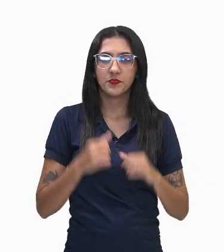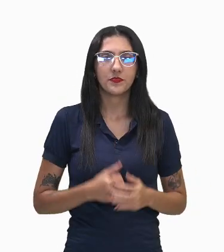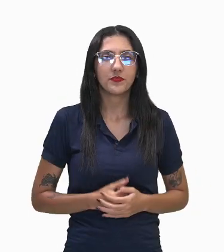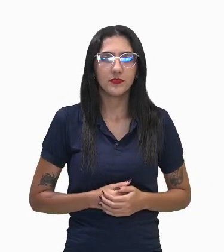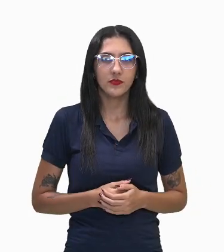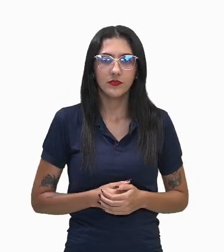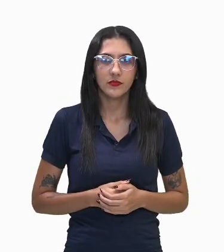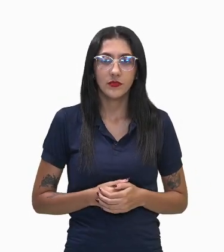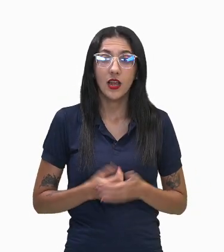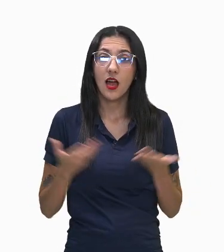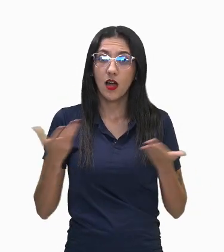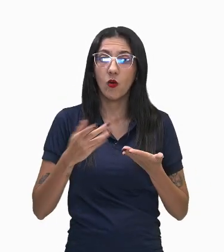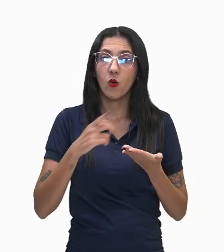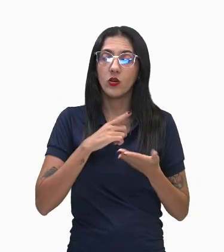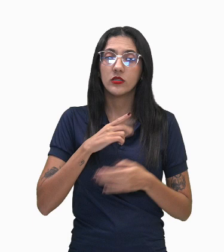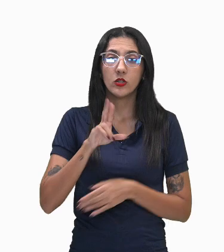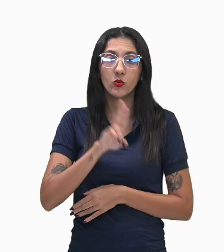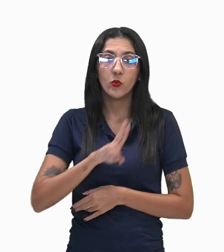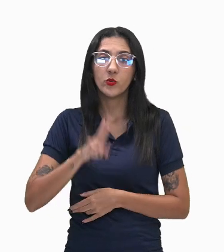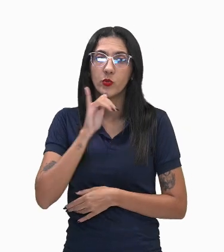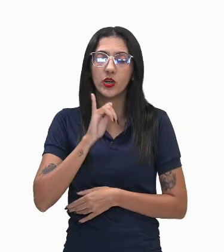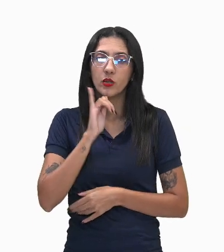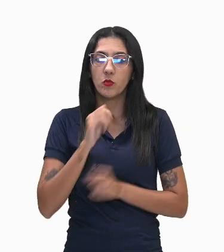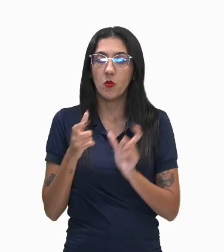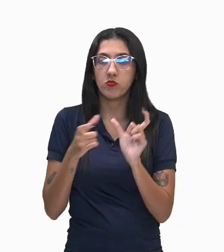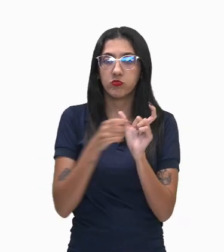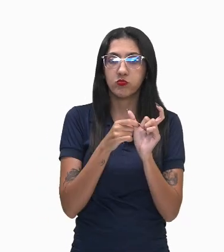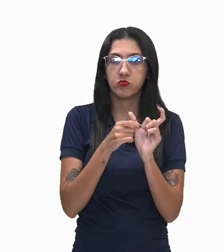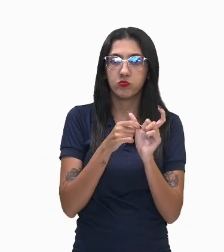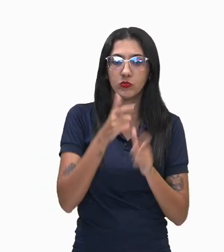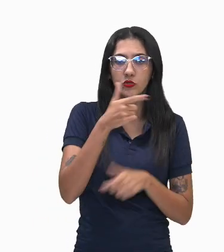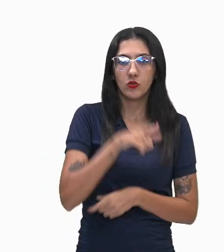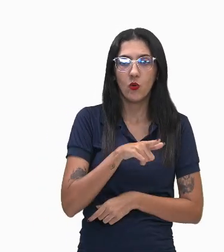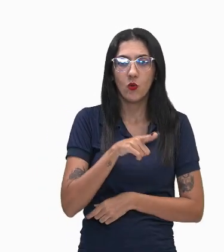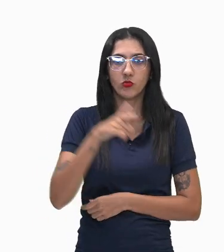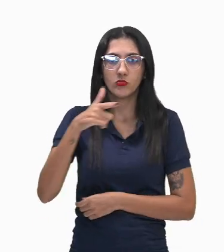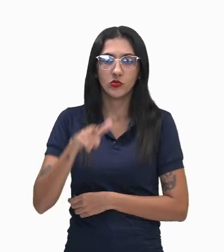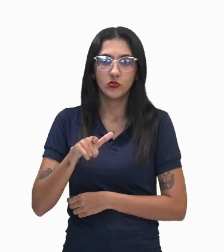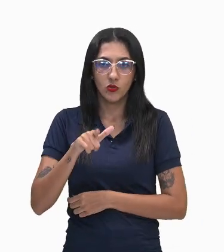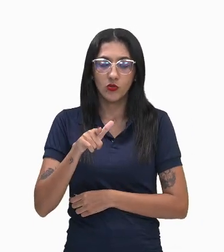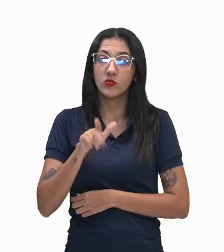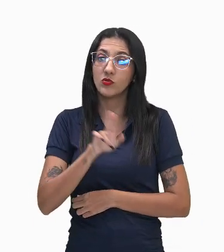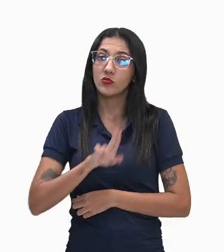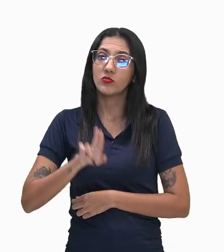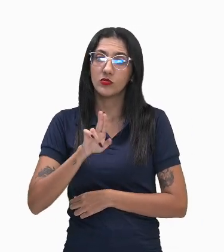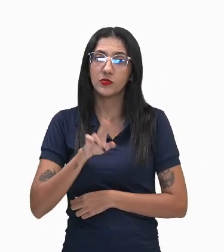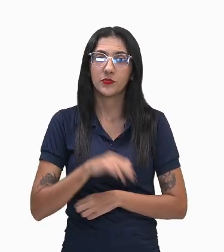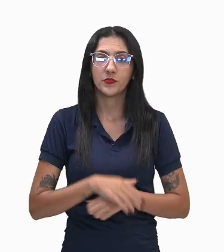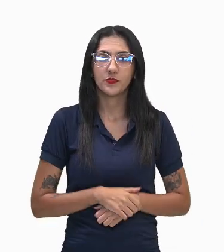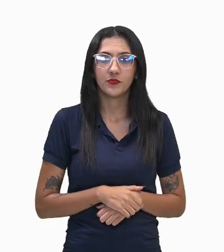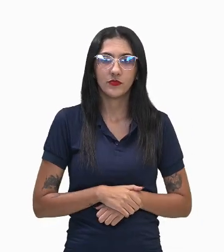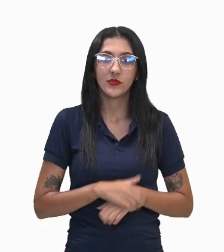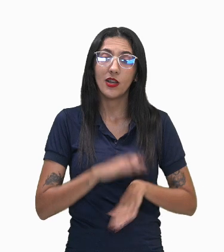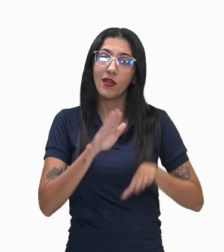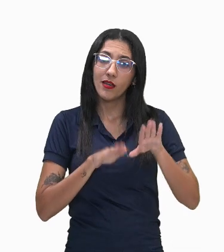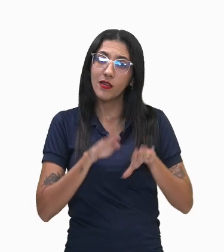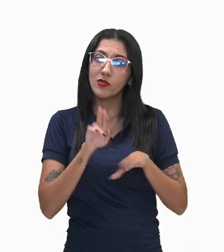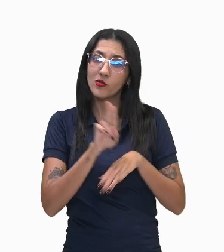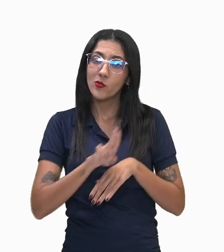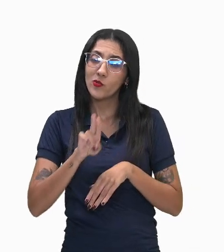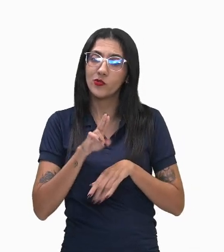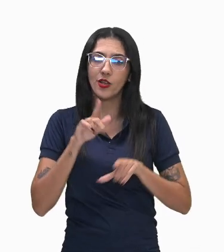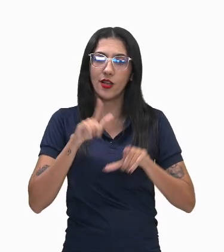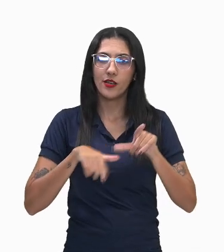há uma repetição de uma conjunção de coordenação. Geralmente é a conjunção e. Esse